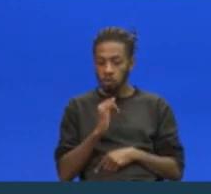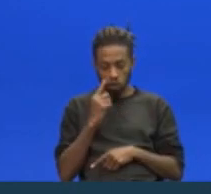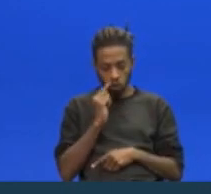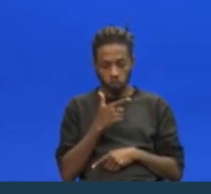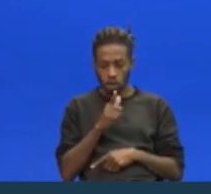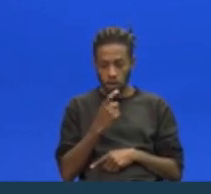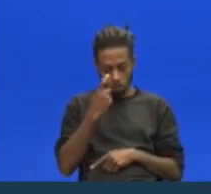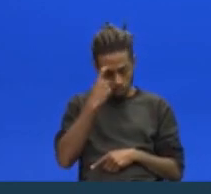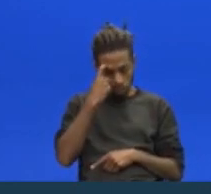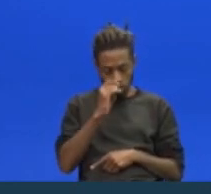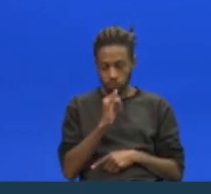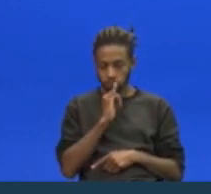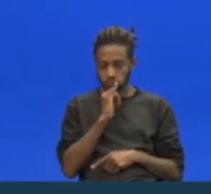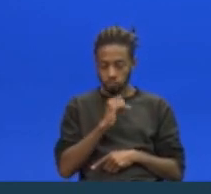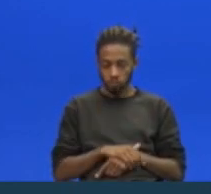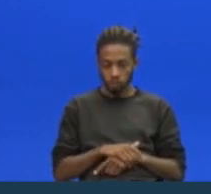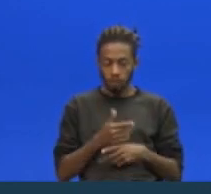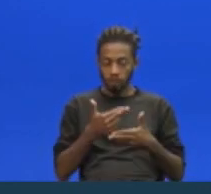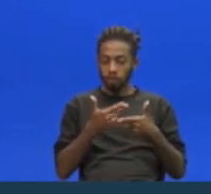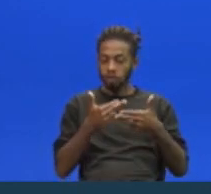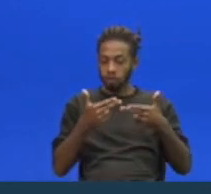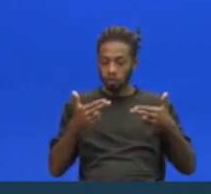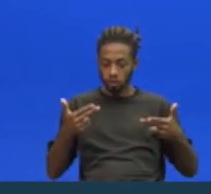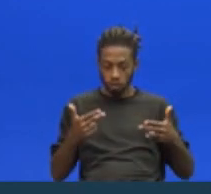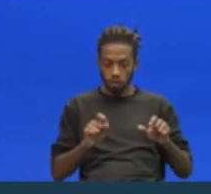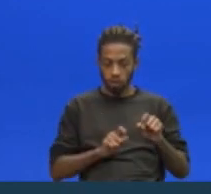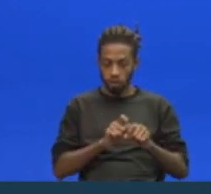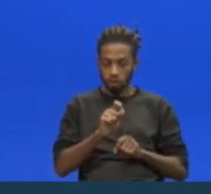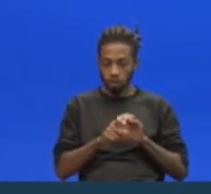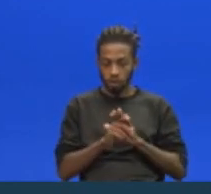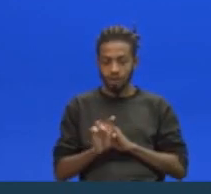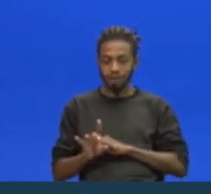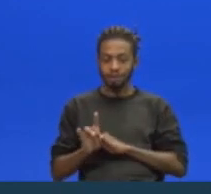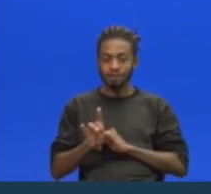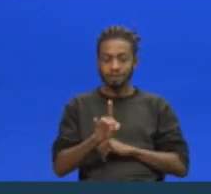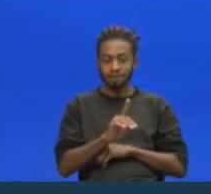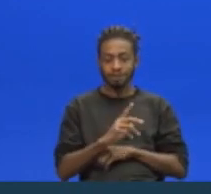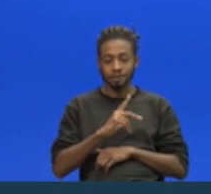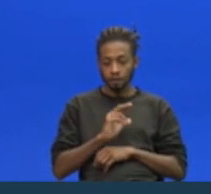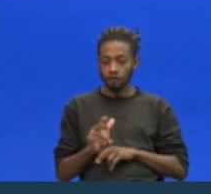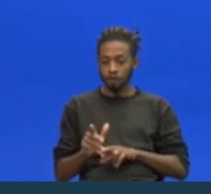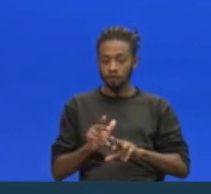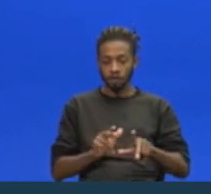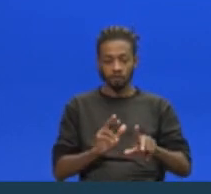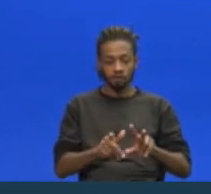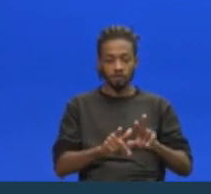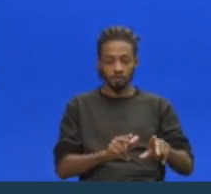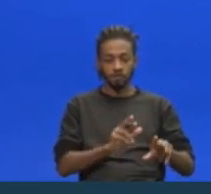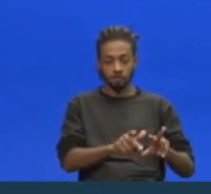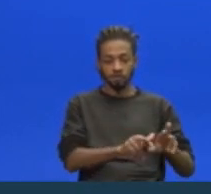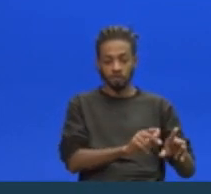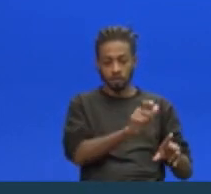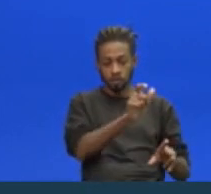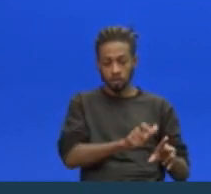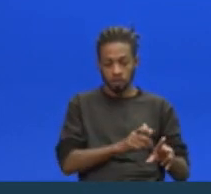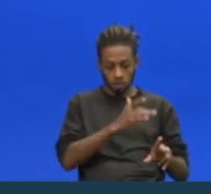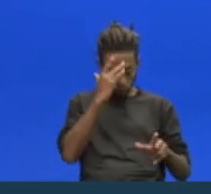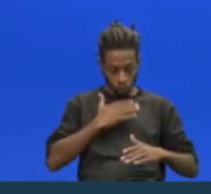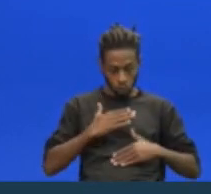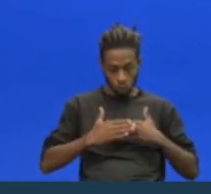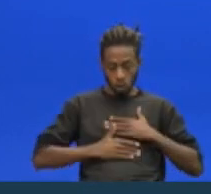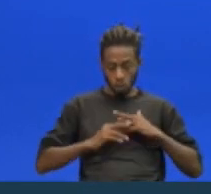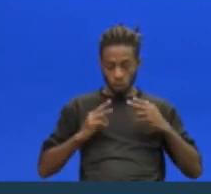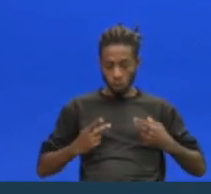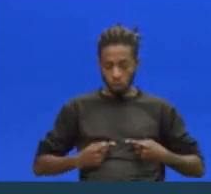em consideração variações ou fatores de variação individual, né? Então, às vezes, do ponto de vista